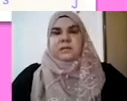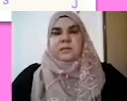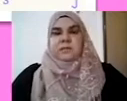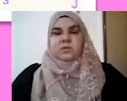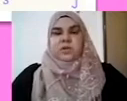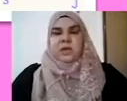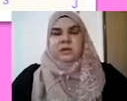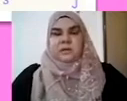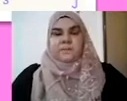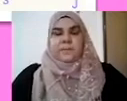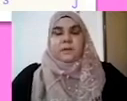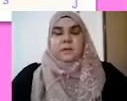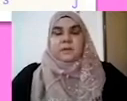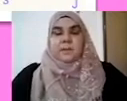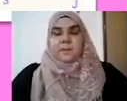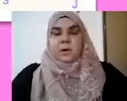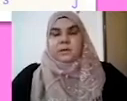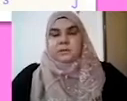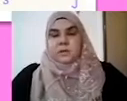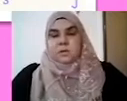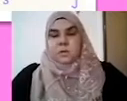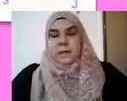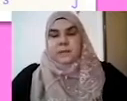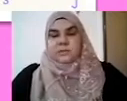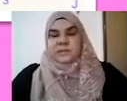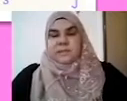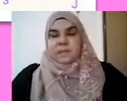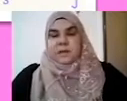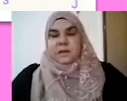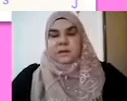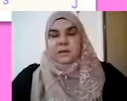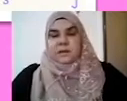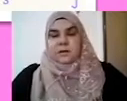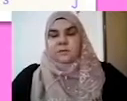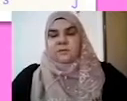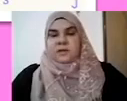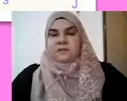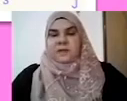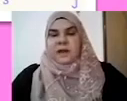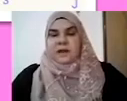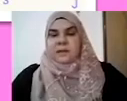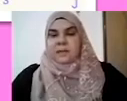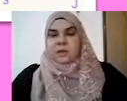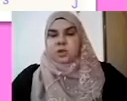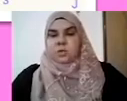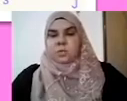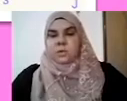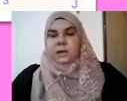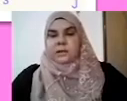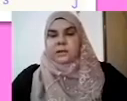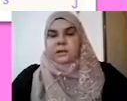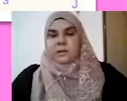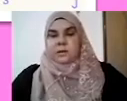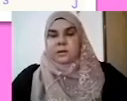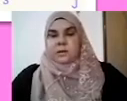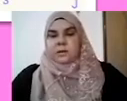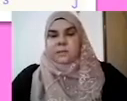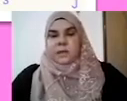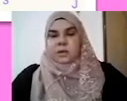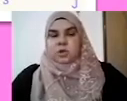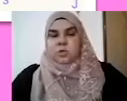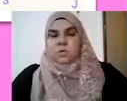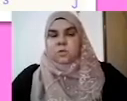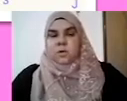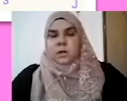que é segmento de reta. Depois, o lado CB aqui, eu vou verificar quem mede 1? Aqui.